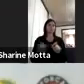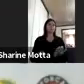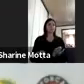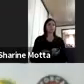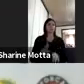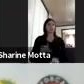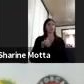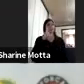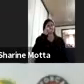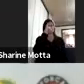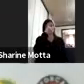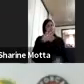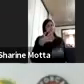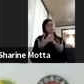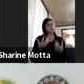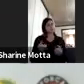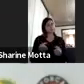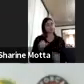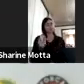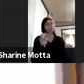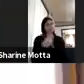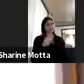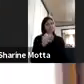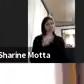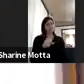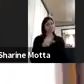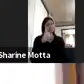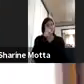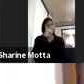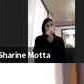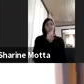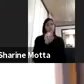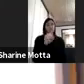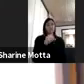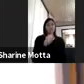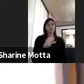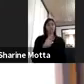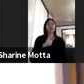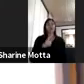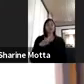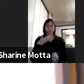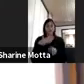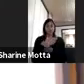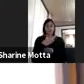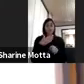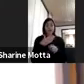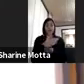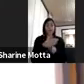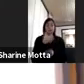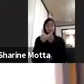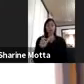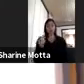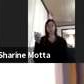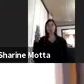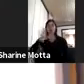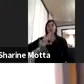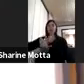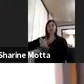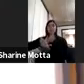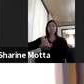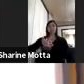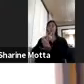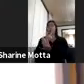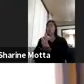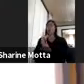Duro, né? Duro, doutor. Porque existe participação do explorador e existe